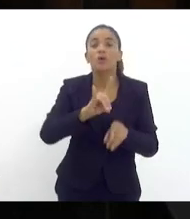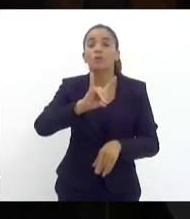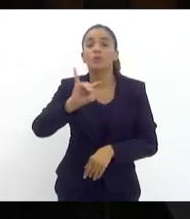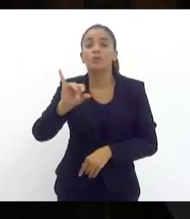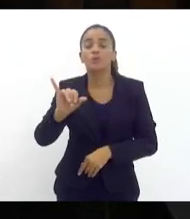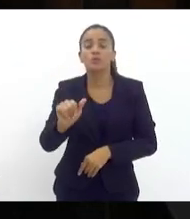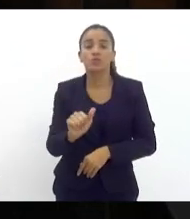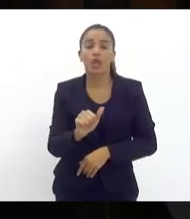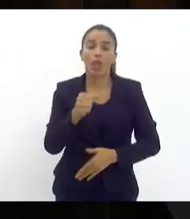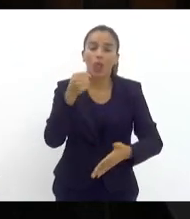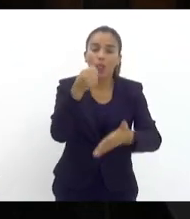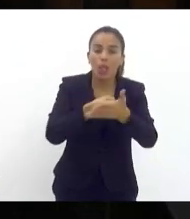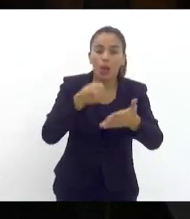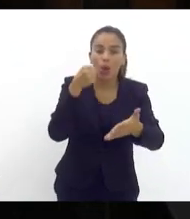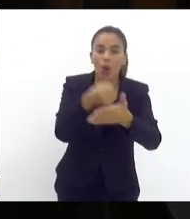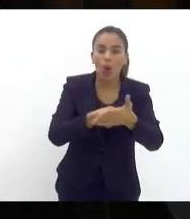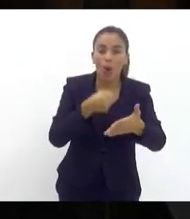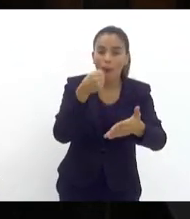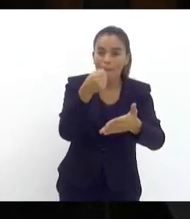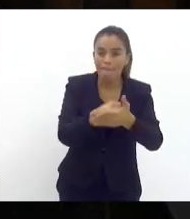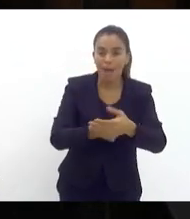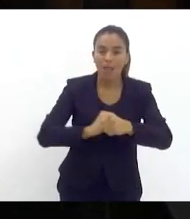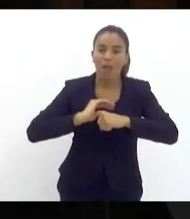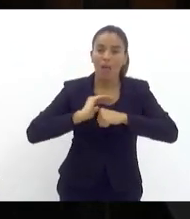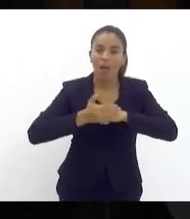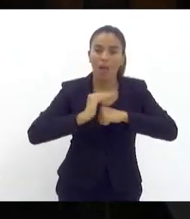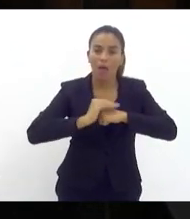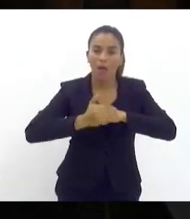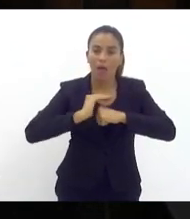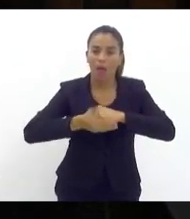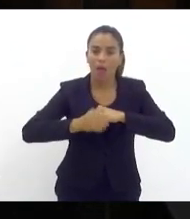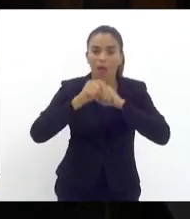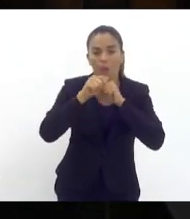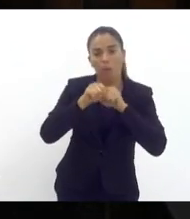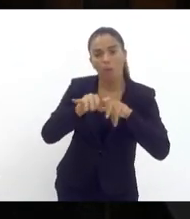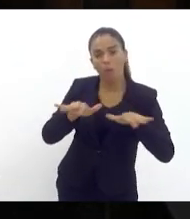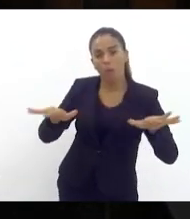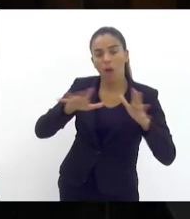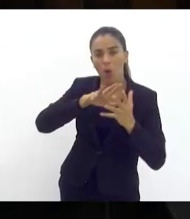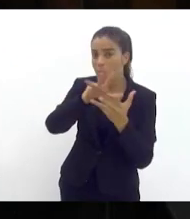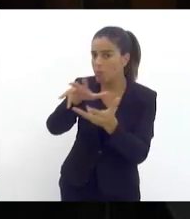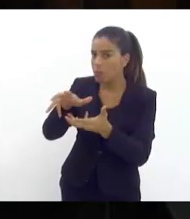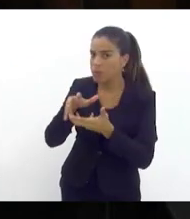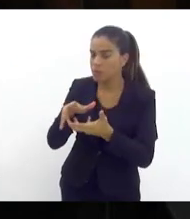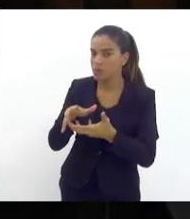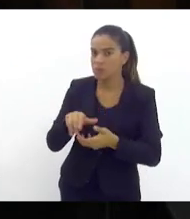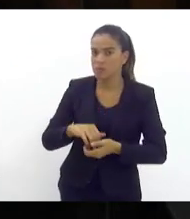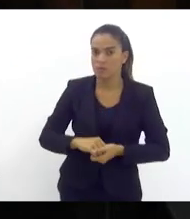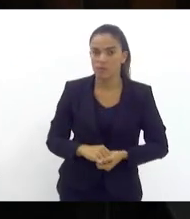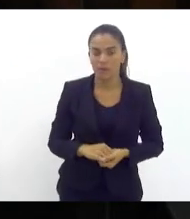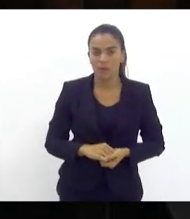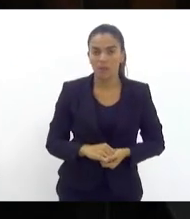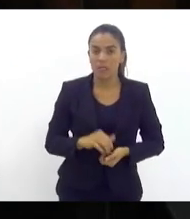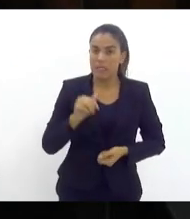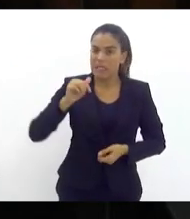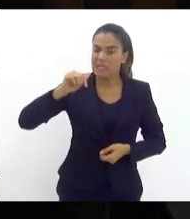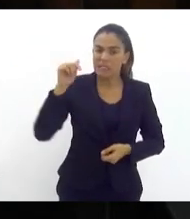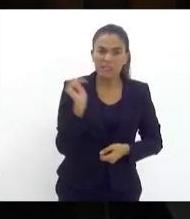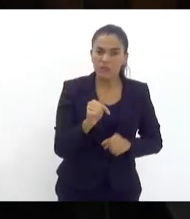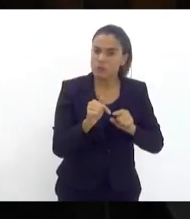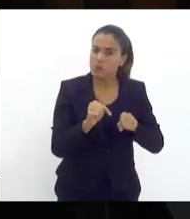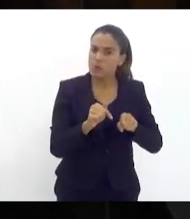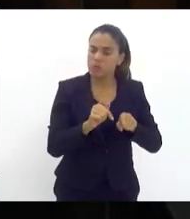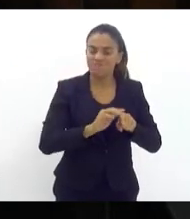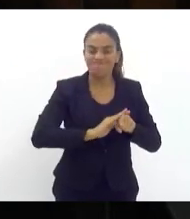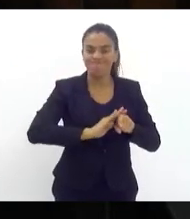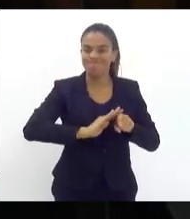combate a pedofilia essa desgraça que assola o mundo inteiro isso é uma coisa